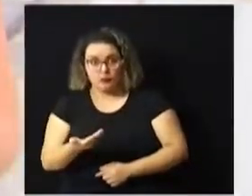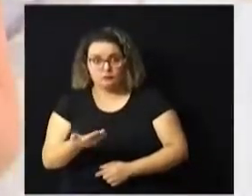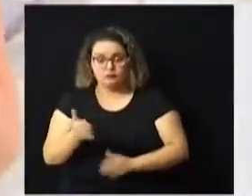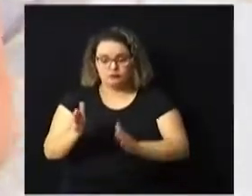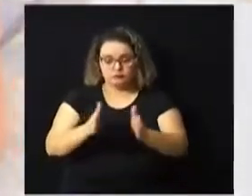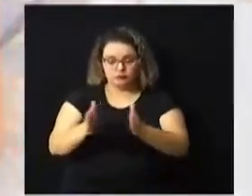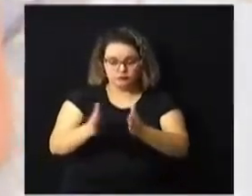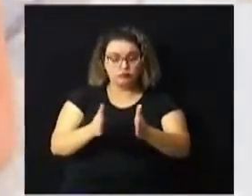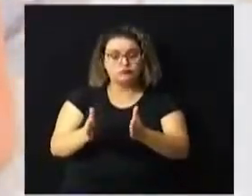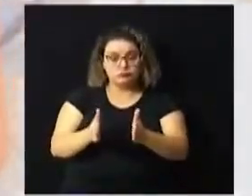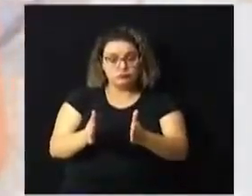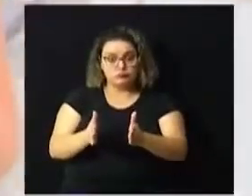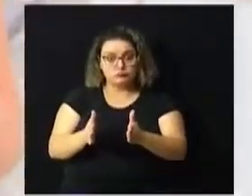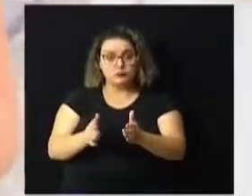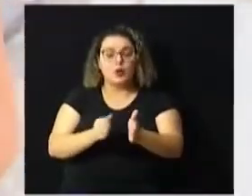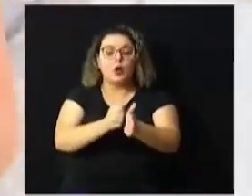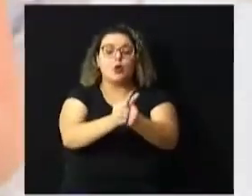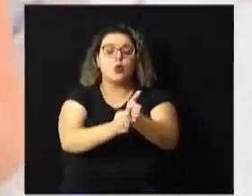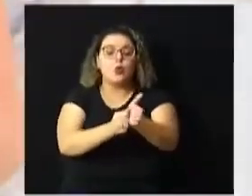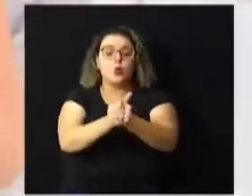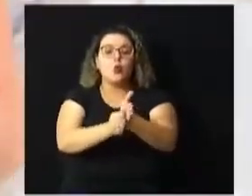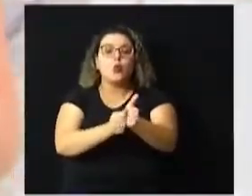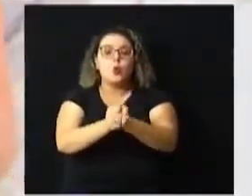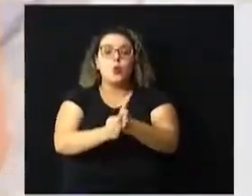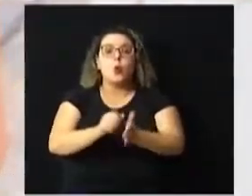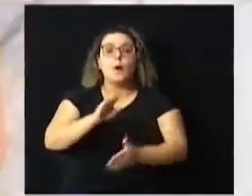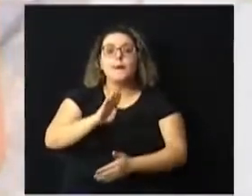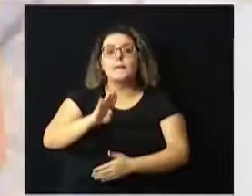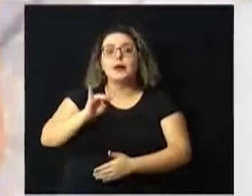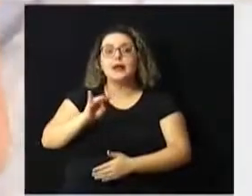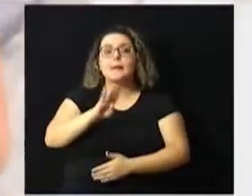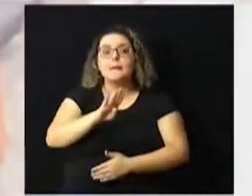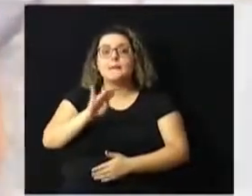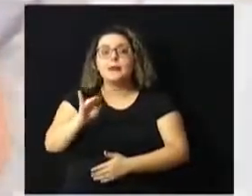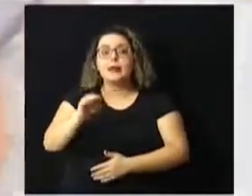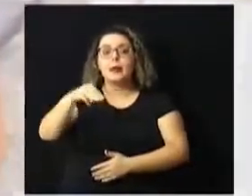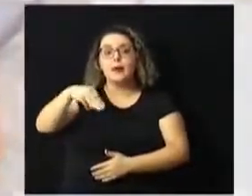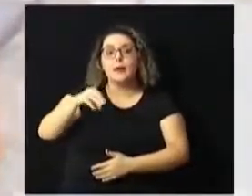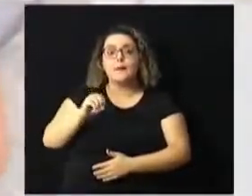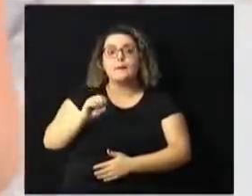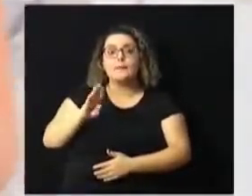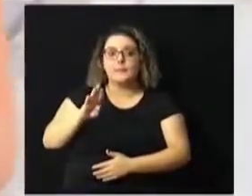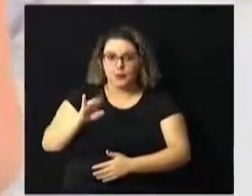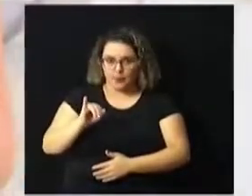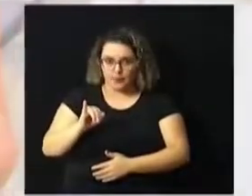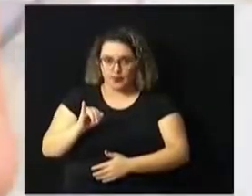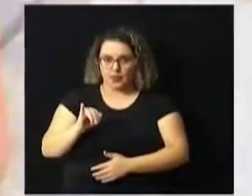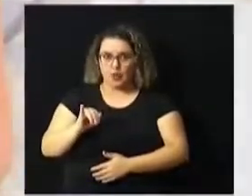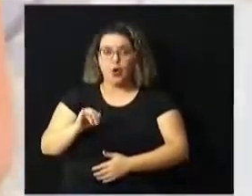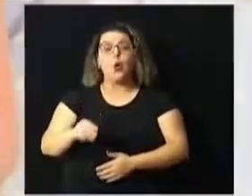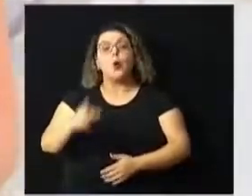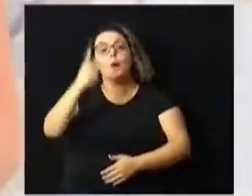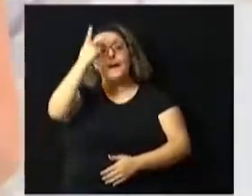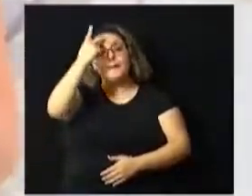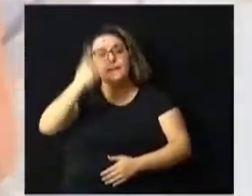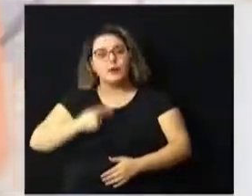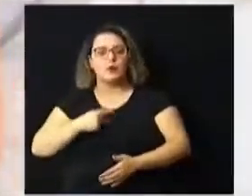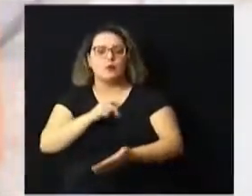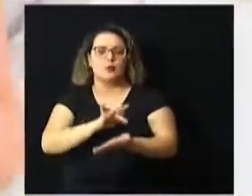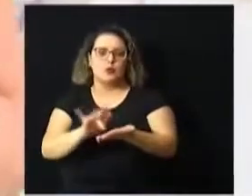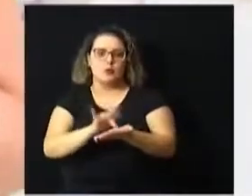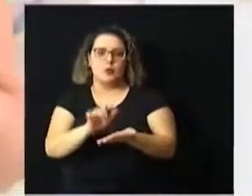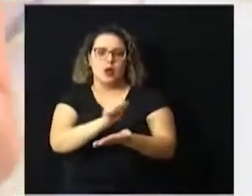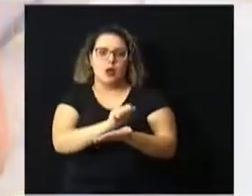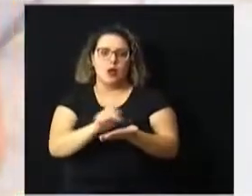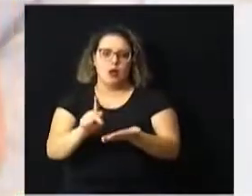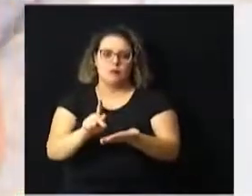recentemente entrou em operação em Araraquara o Bibimob, o aplicativo próprio de transporte do município. Até o